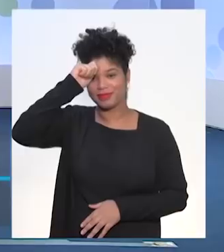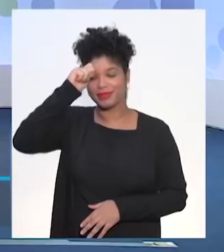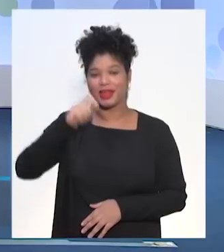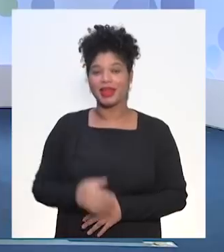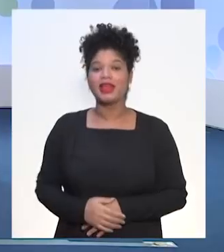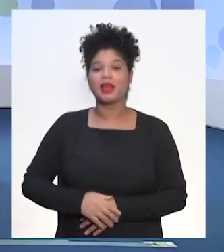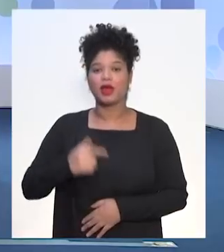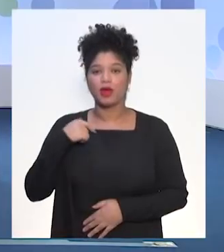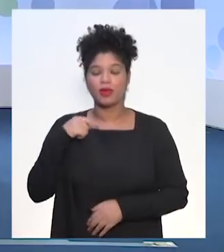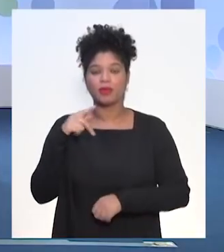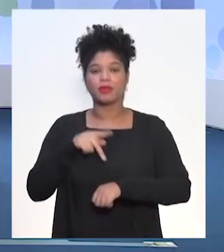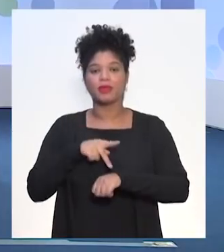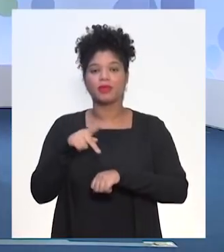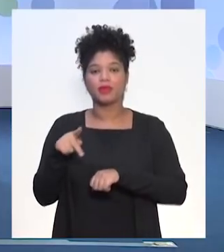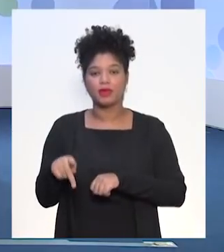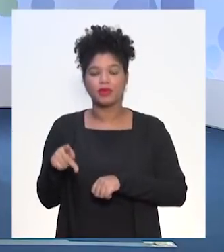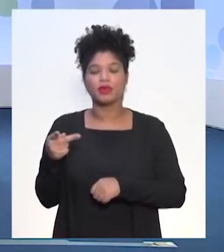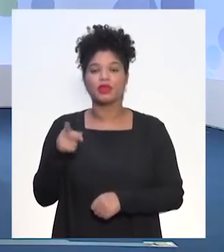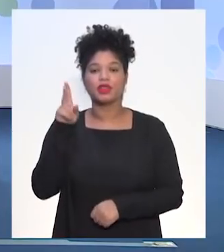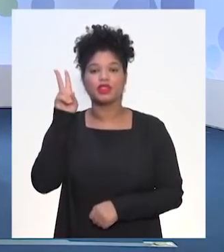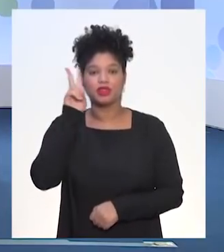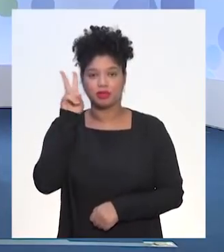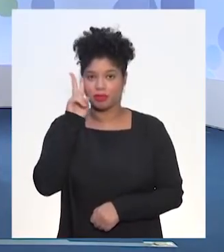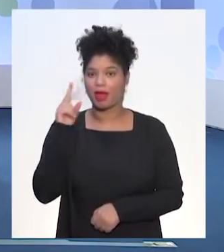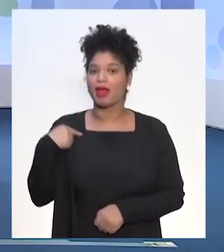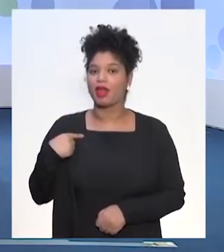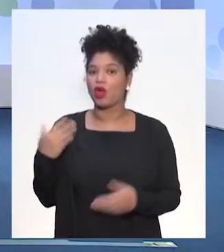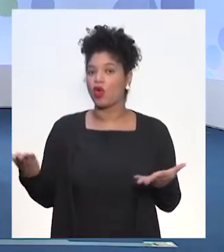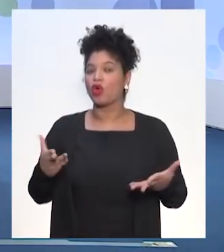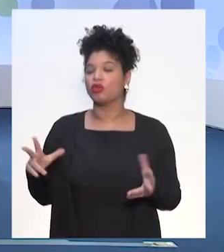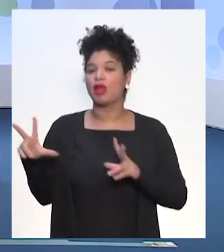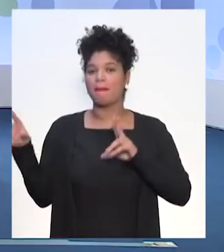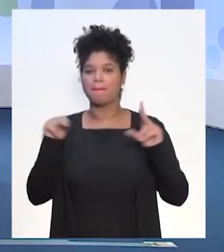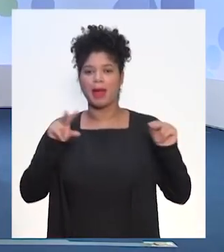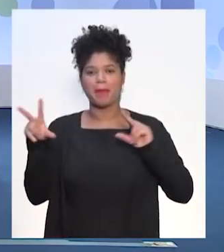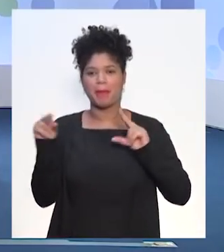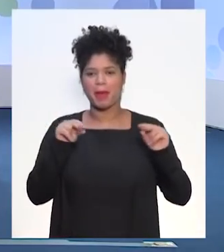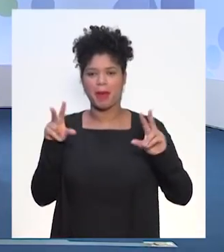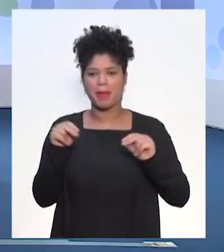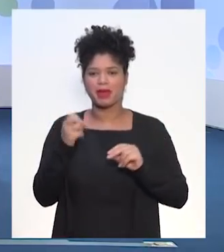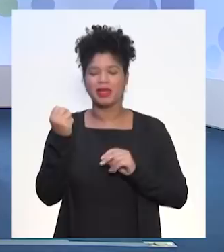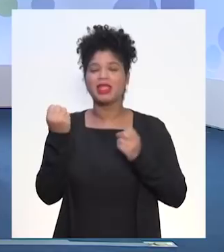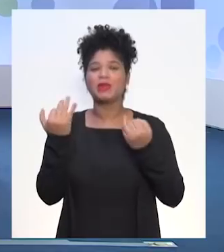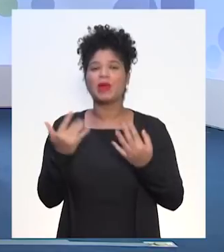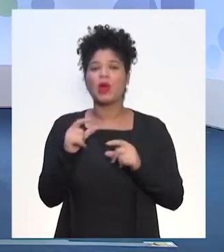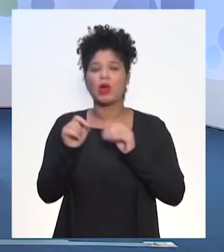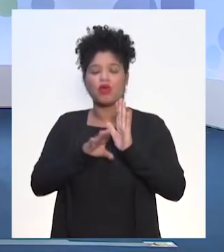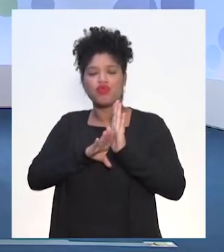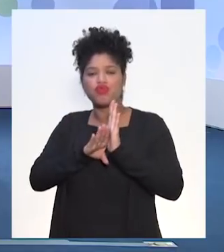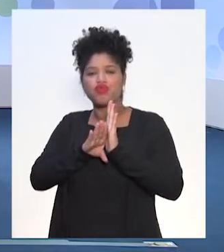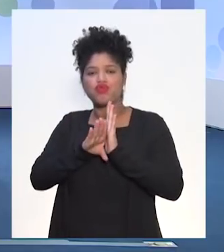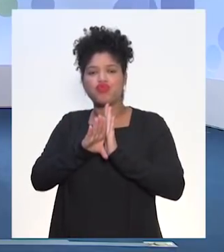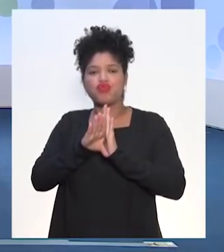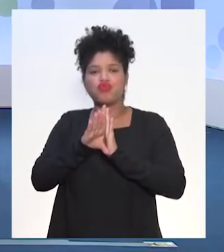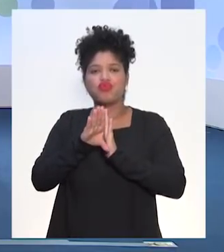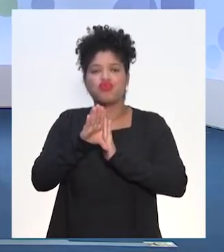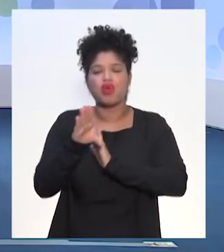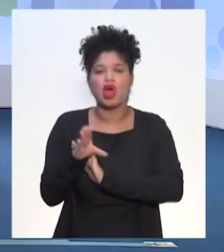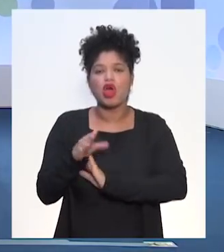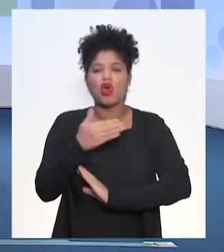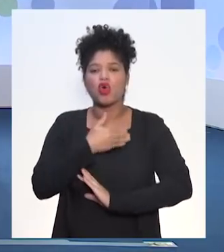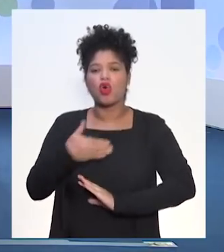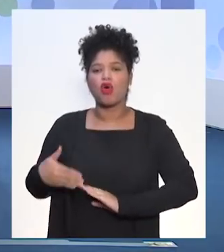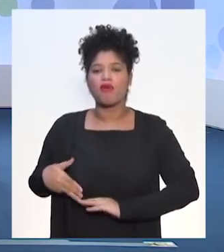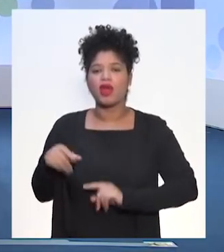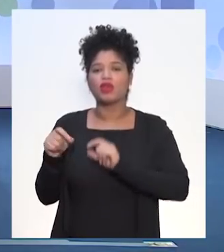vai trabalhar hoje com um tema bastante polêmico, bastante interessante, que é a ascensão do nazismo. E eu tenho uma convidada mais do que especial,